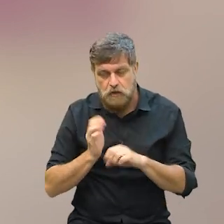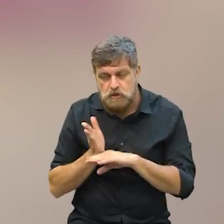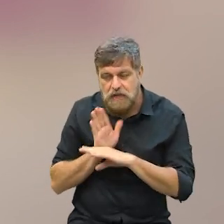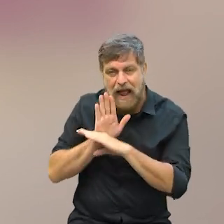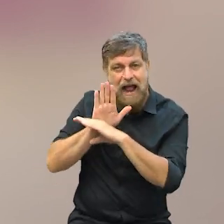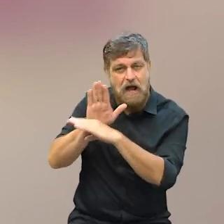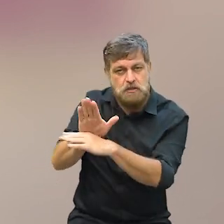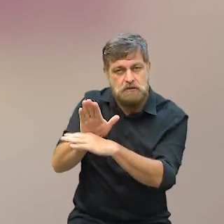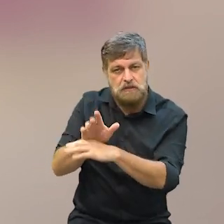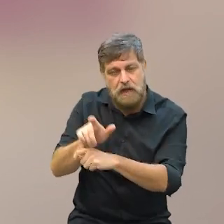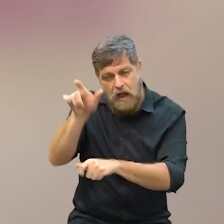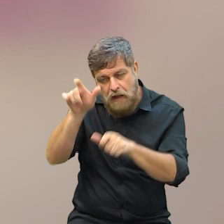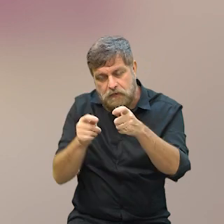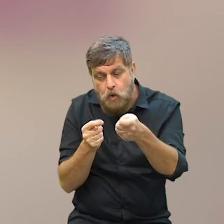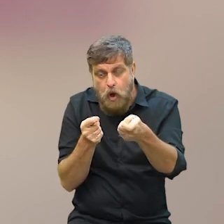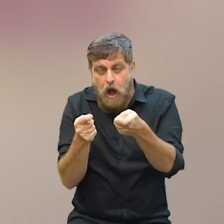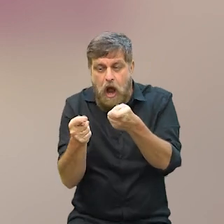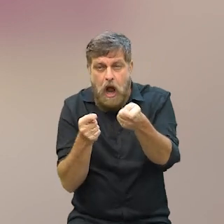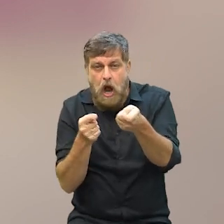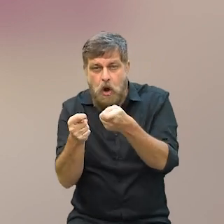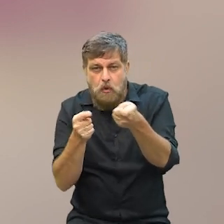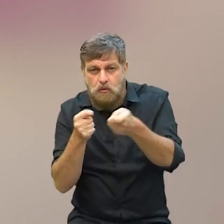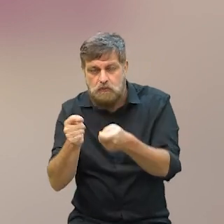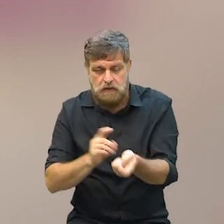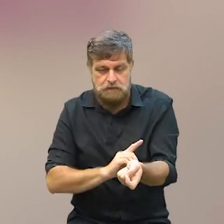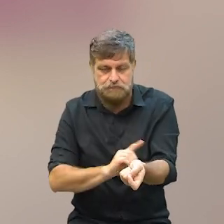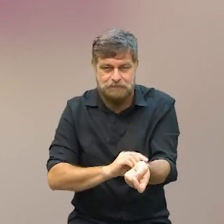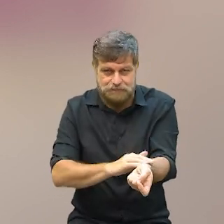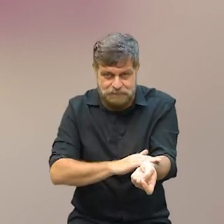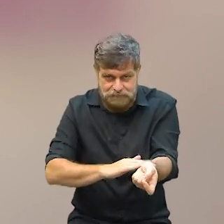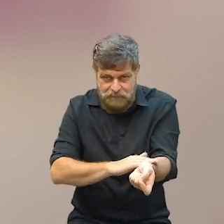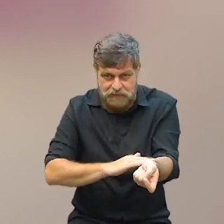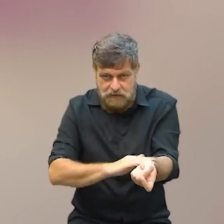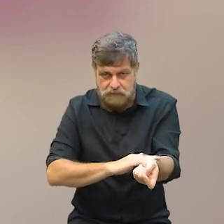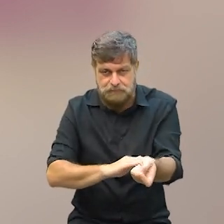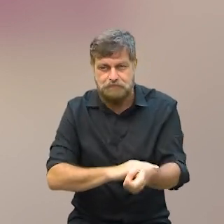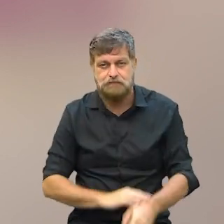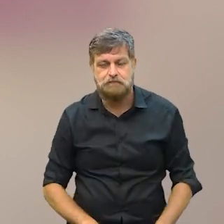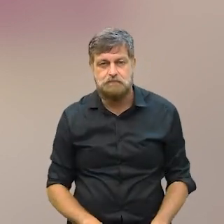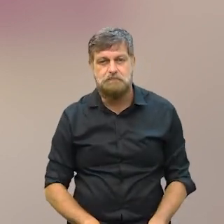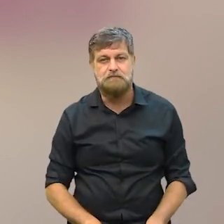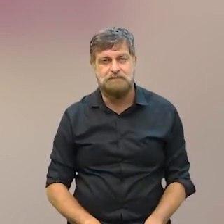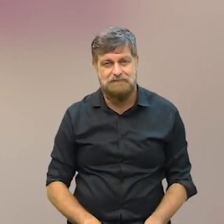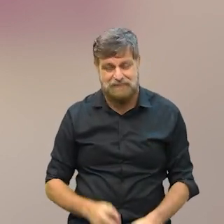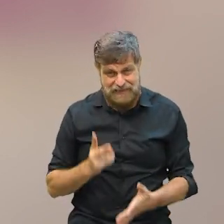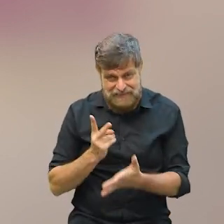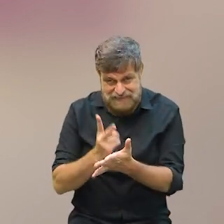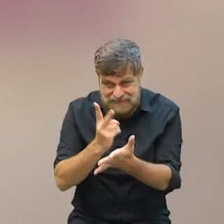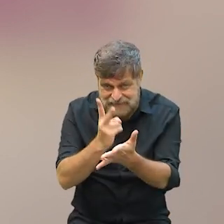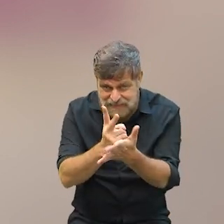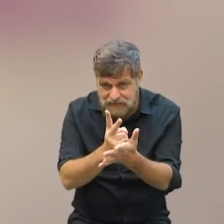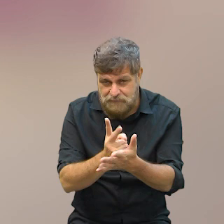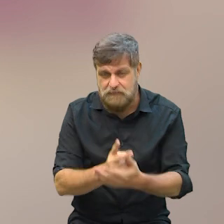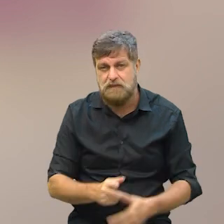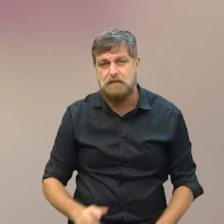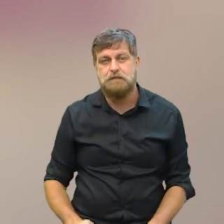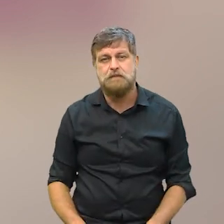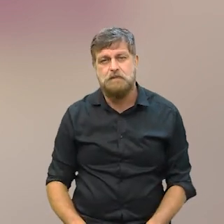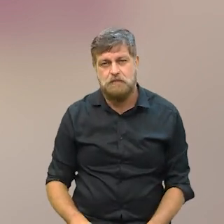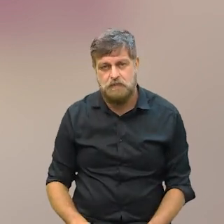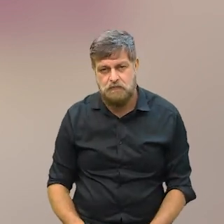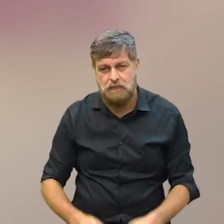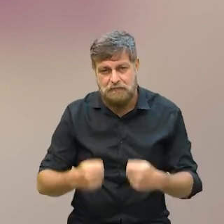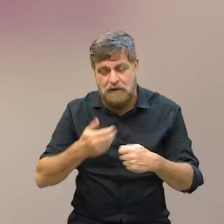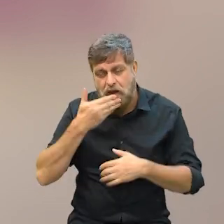ajudam a controlar essa diabetes, mesmo em casos mais avançados. Mas mesmo assim, sempre que a gente